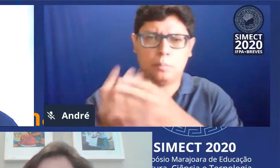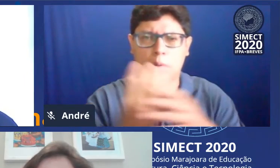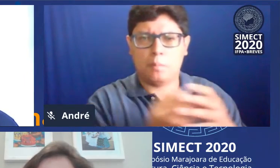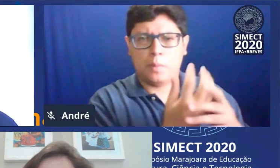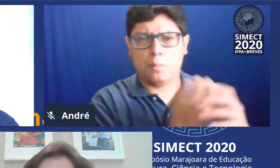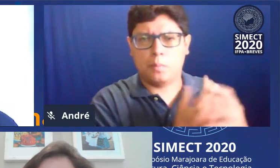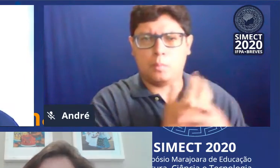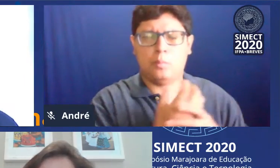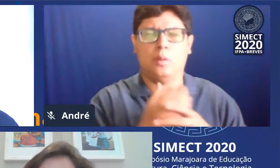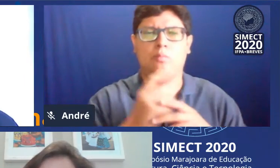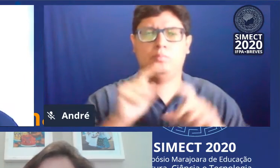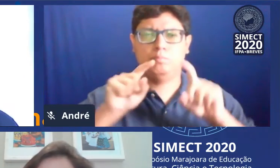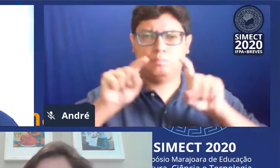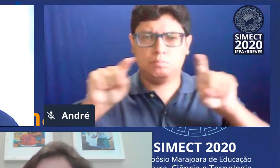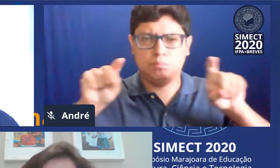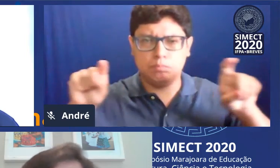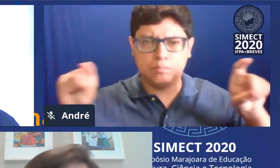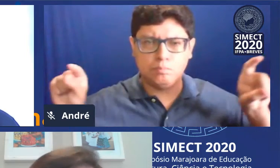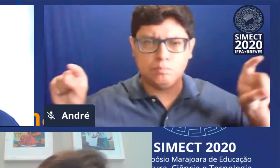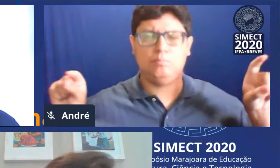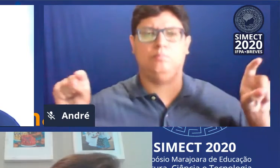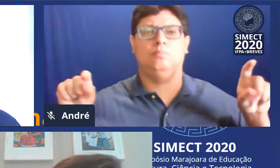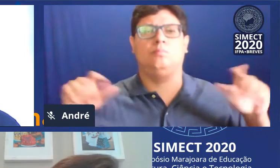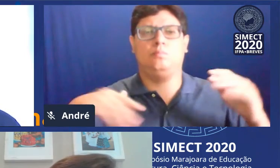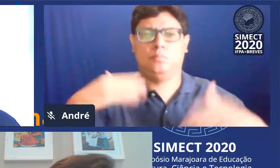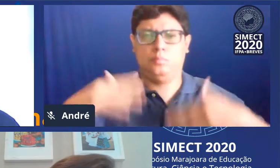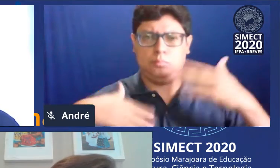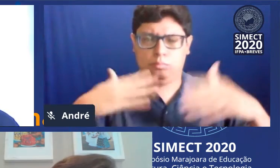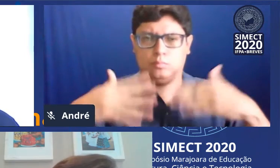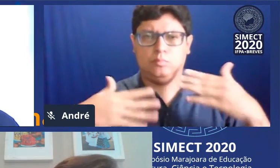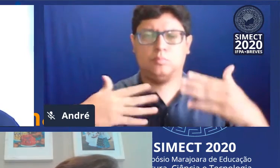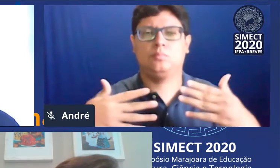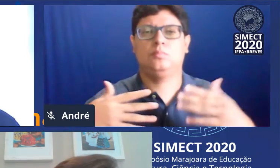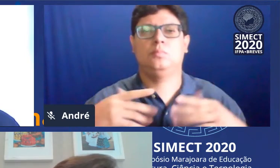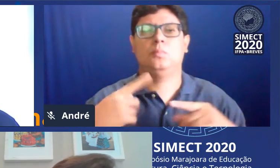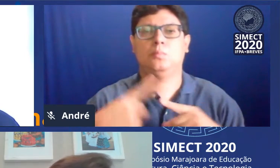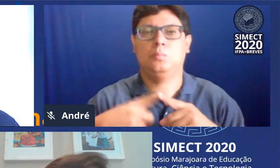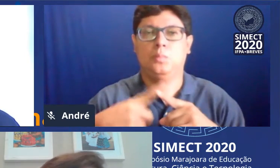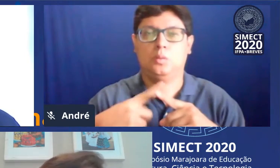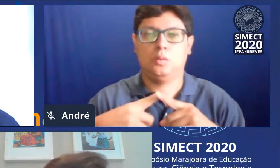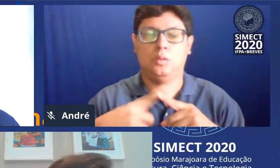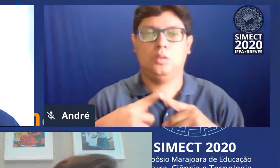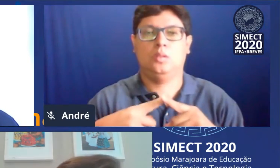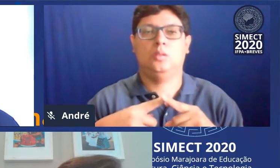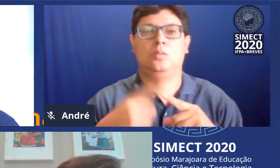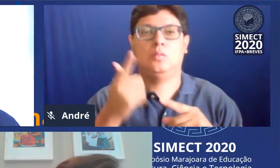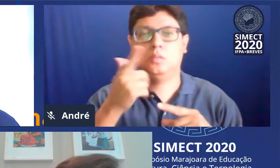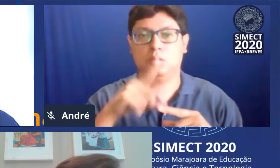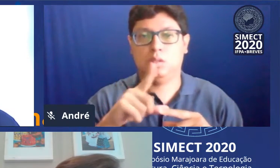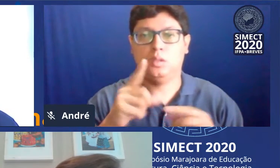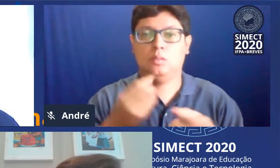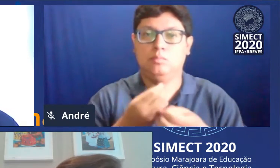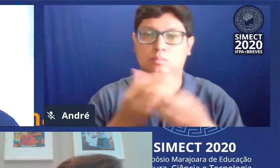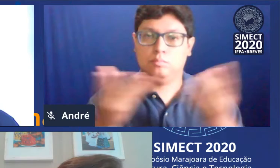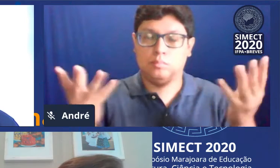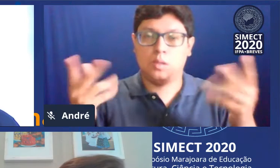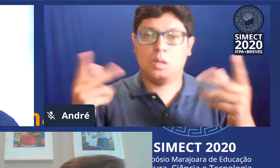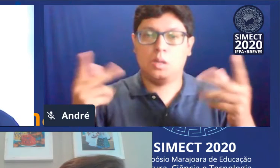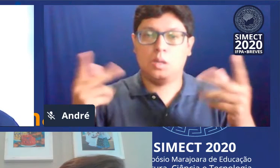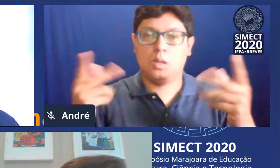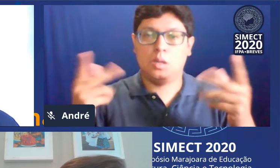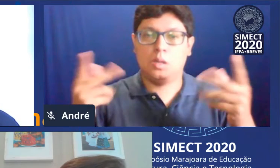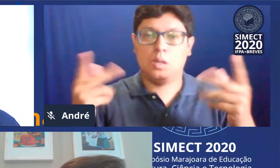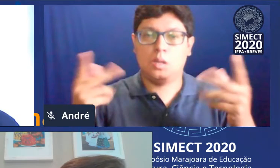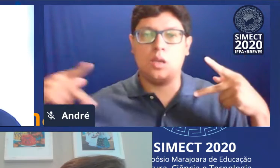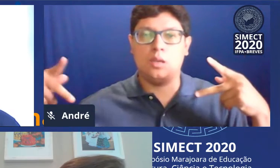proteína animal de boa qualidade, produtividade em relação ao espaço ocupado, atraído pela possibilidade de